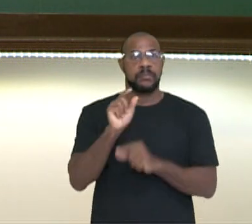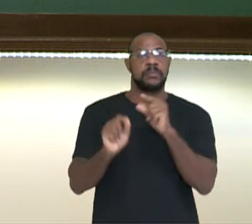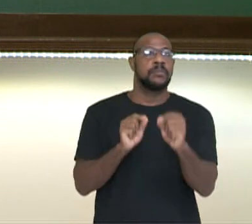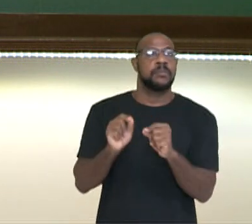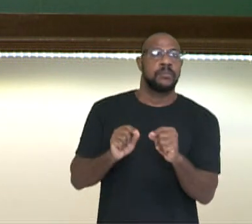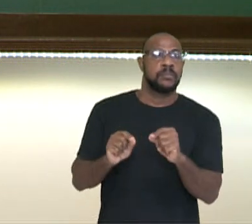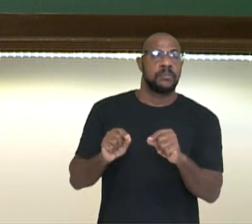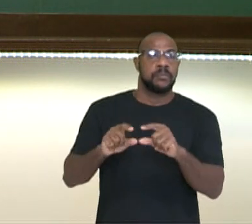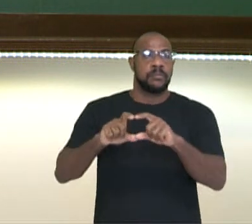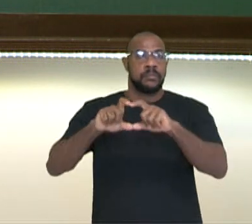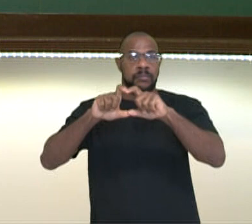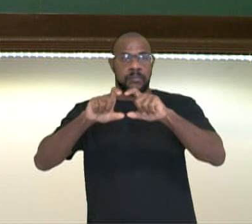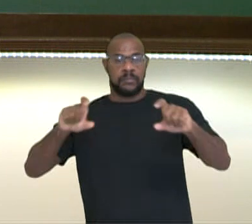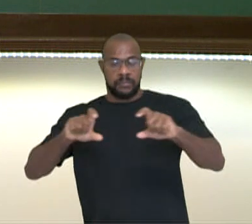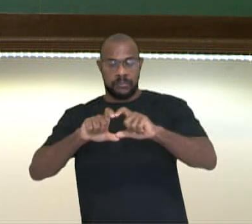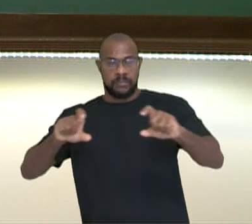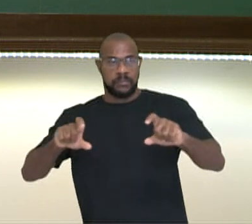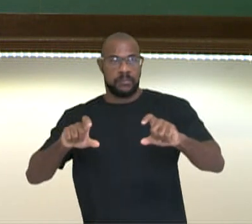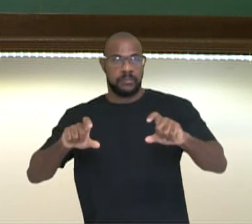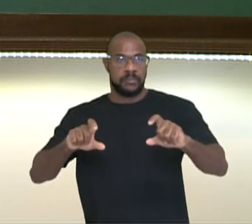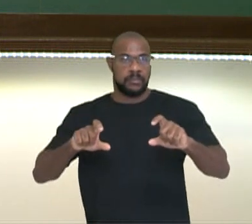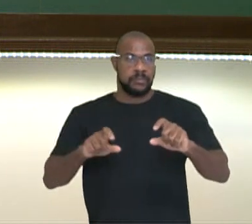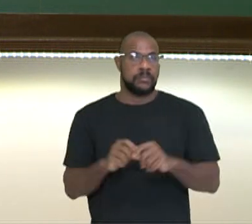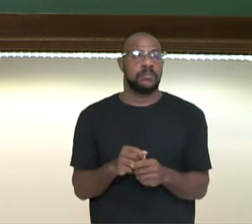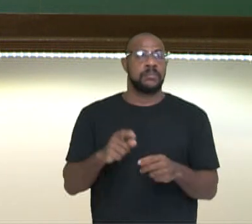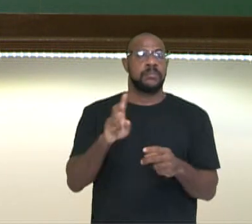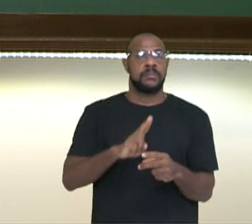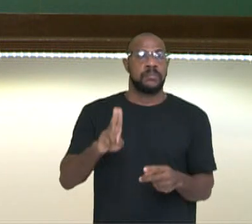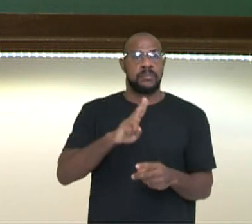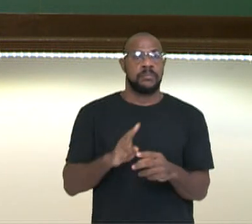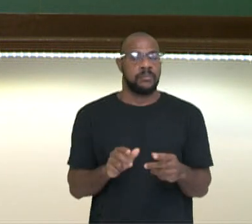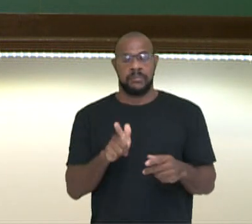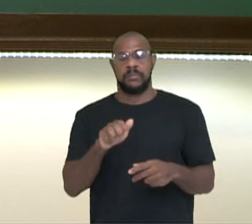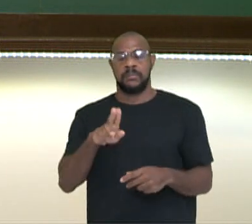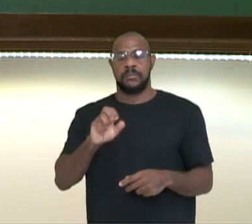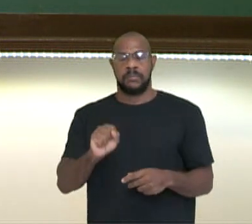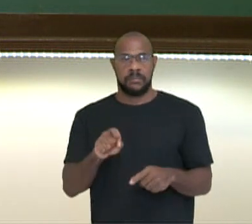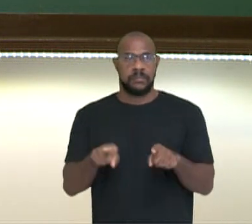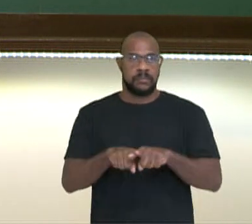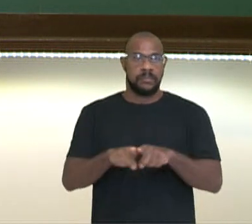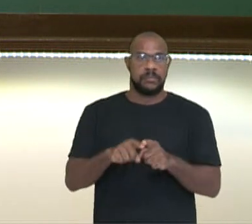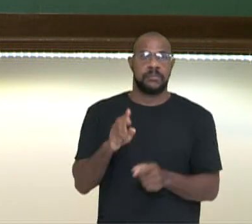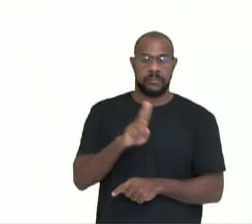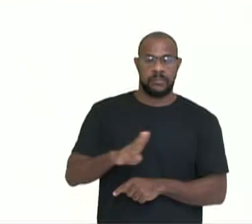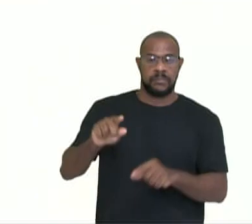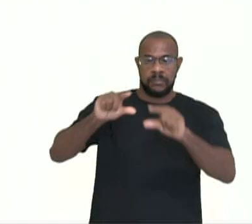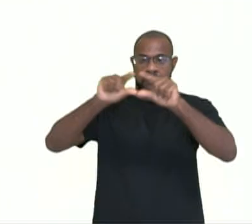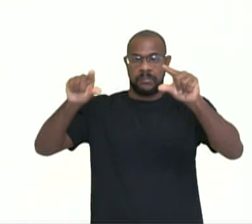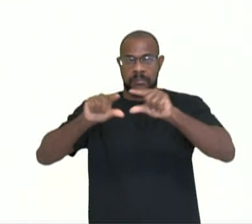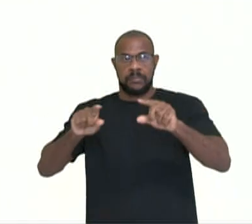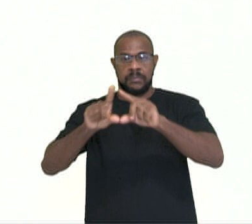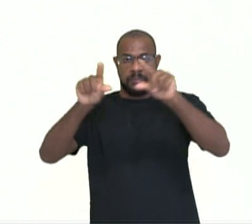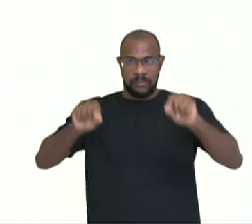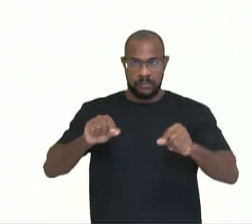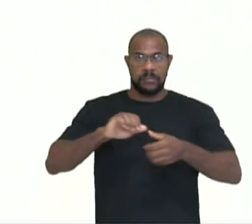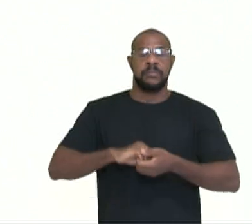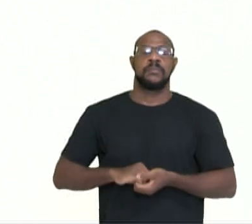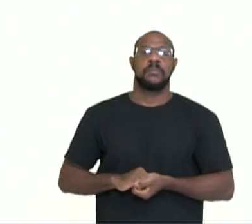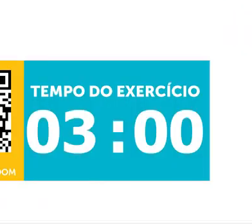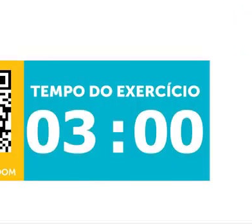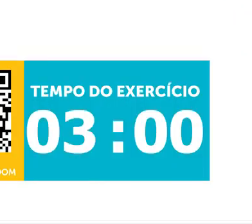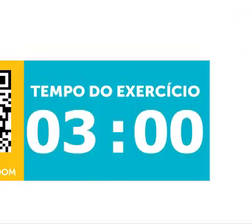relação para arcos côngruos em radianos e a segunda para ângulos em graus.